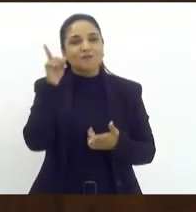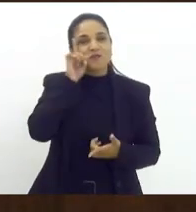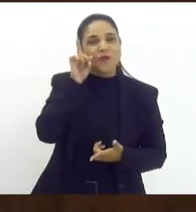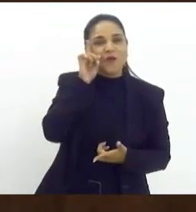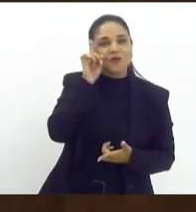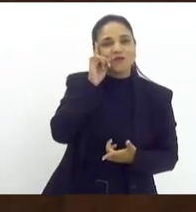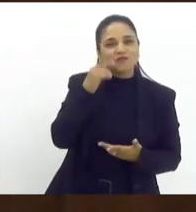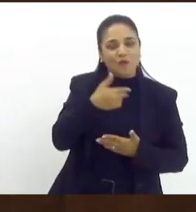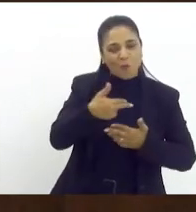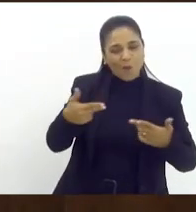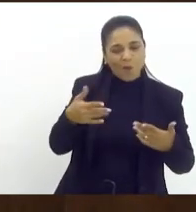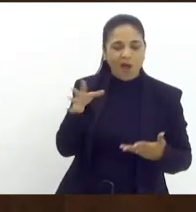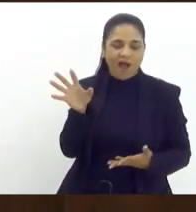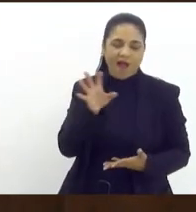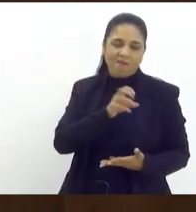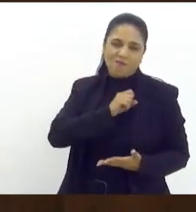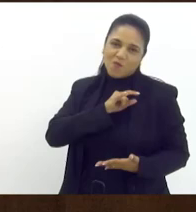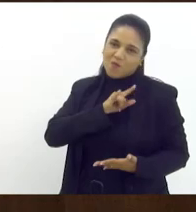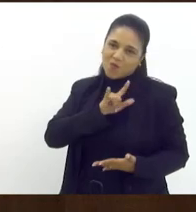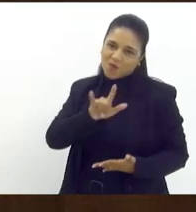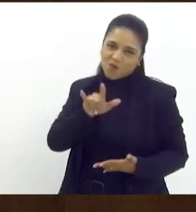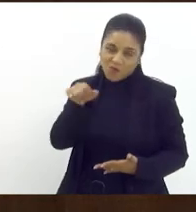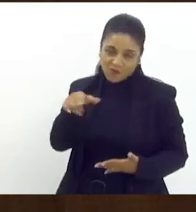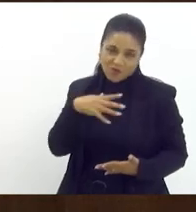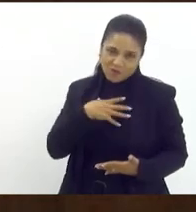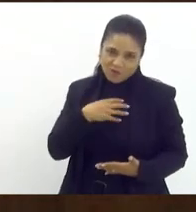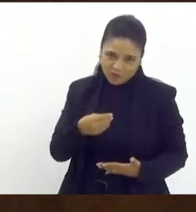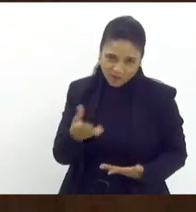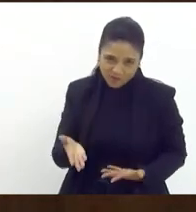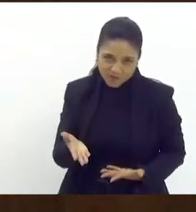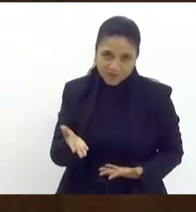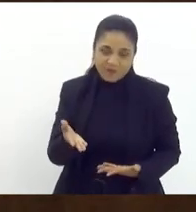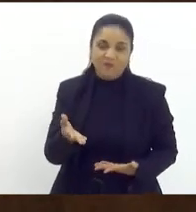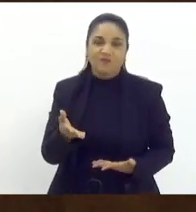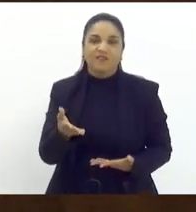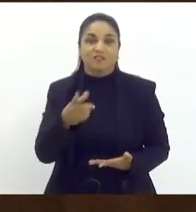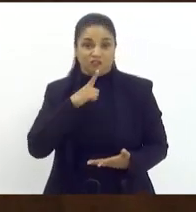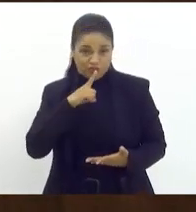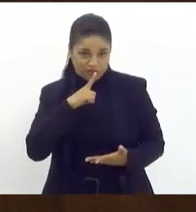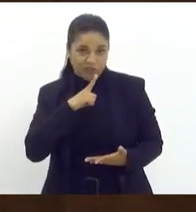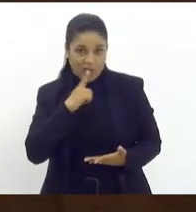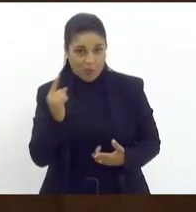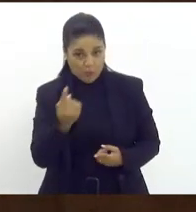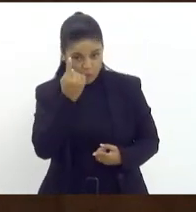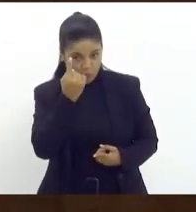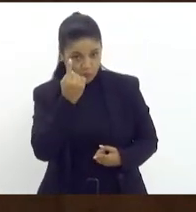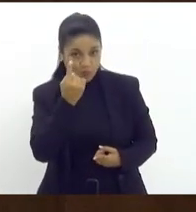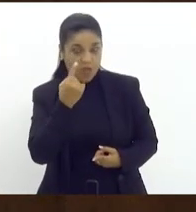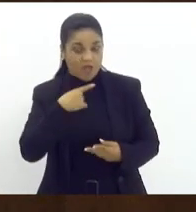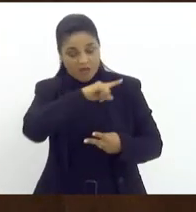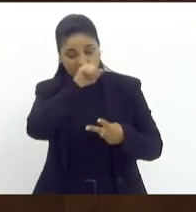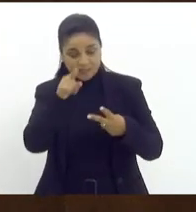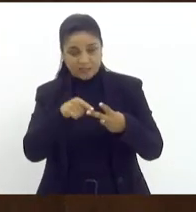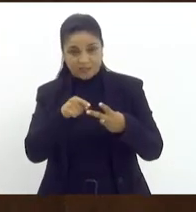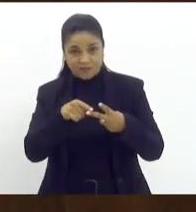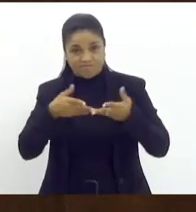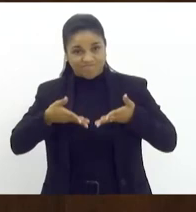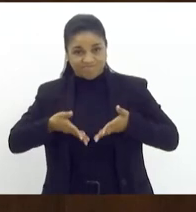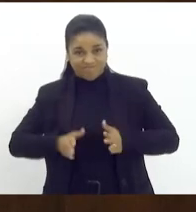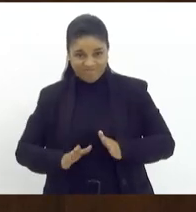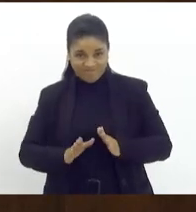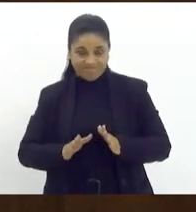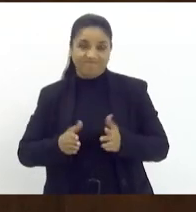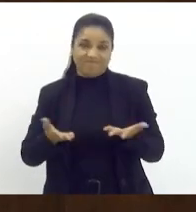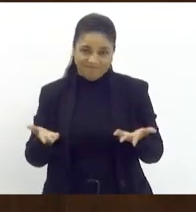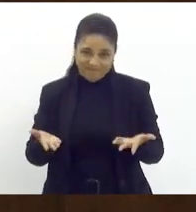na paixão que ele tem pelo filho que já tem e pela filha que